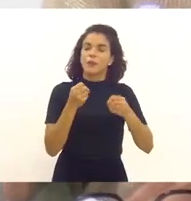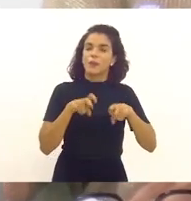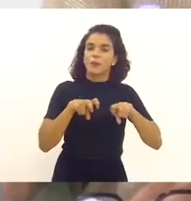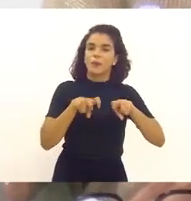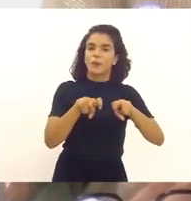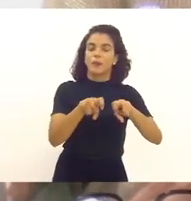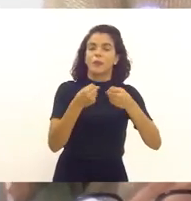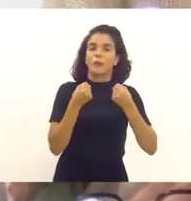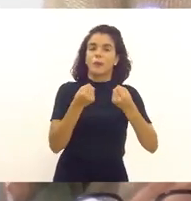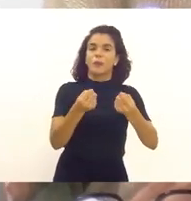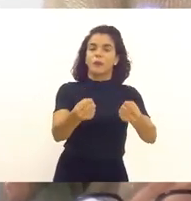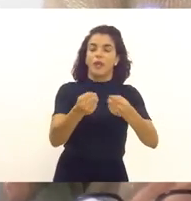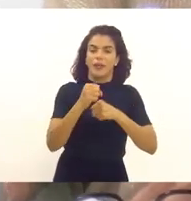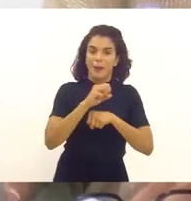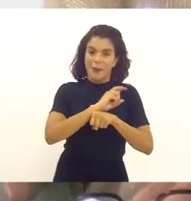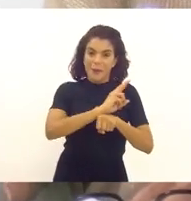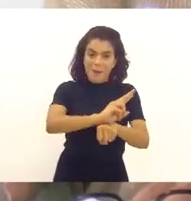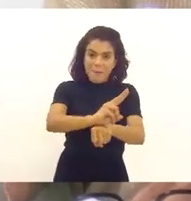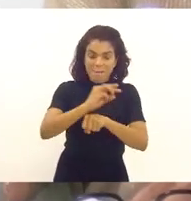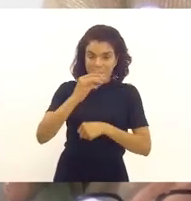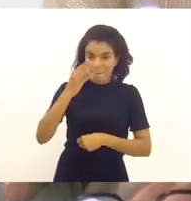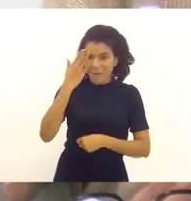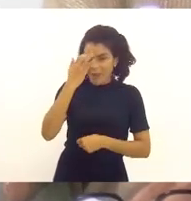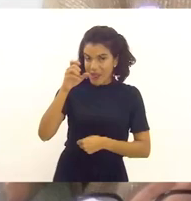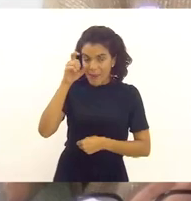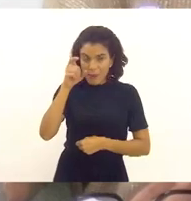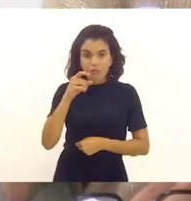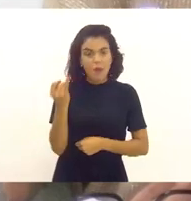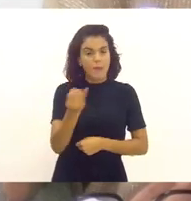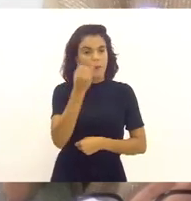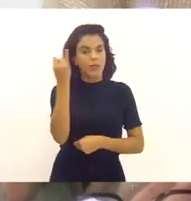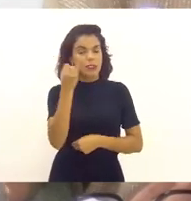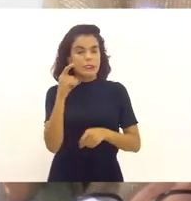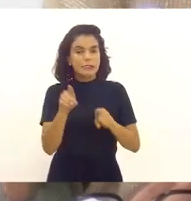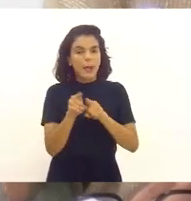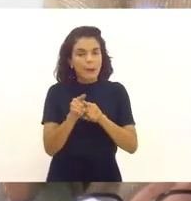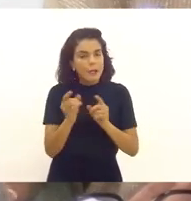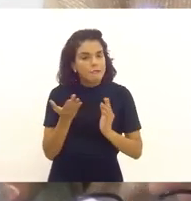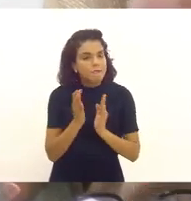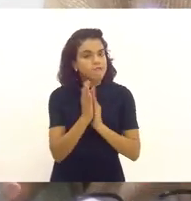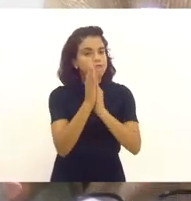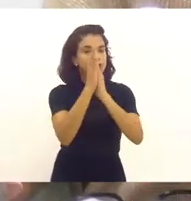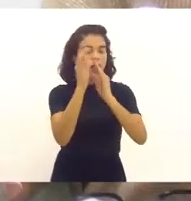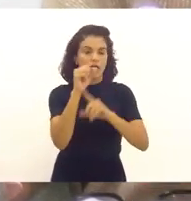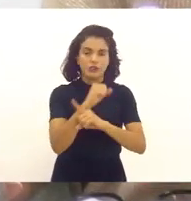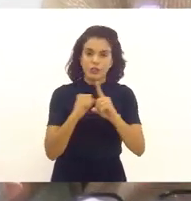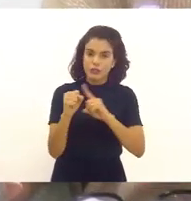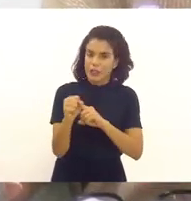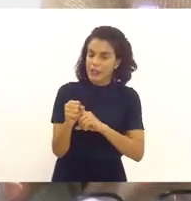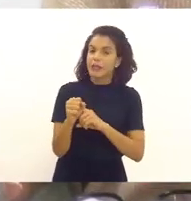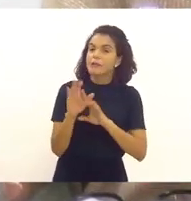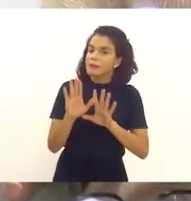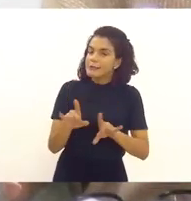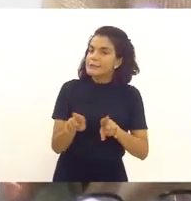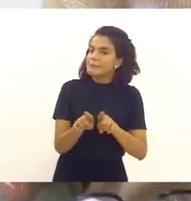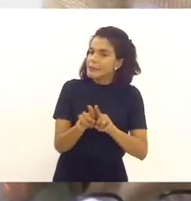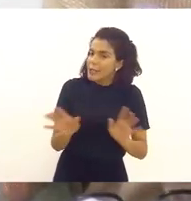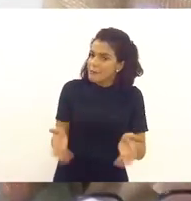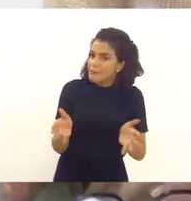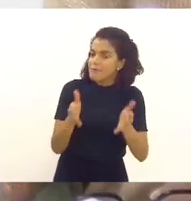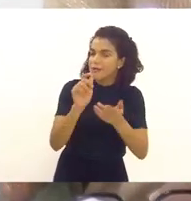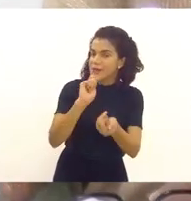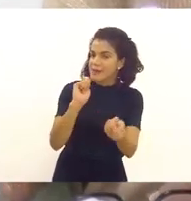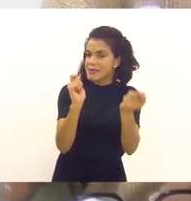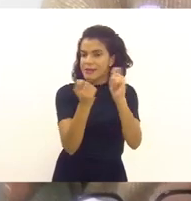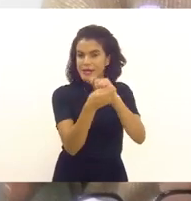sido um programa de de grande importância não é e tem sido muito reconhecido pela pela sociedade um modo geral Mas ele também tem promovido